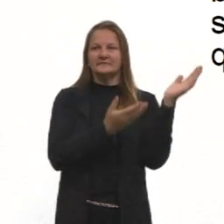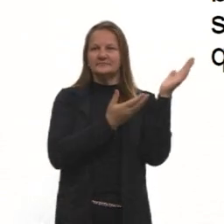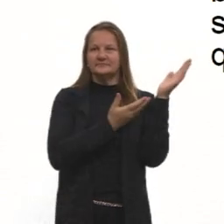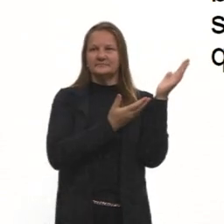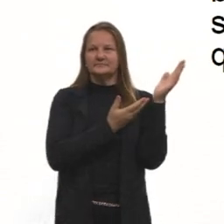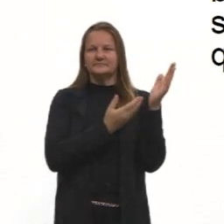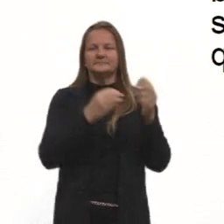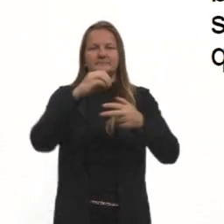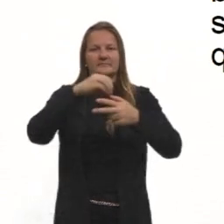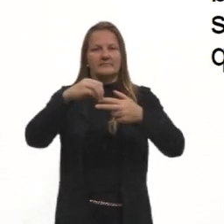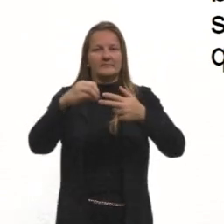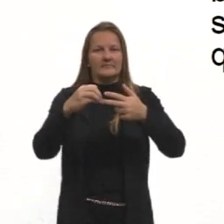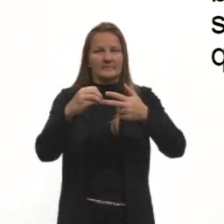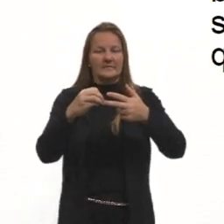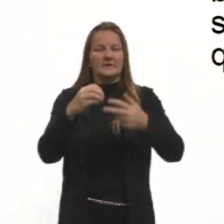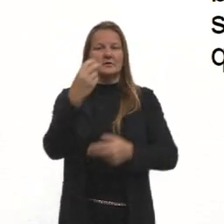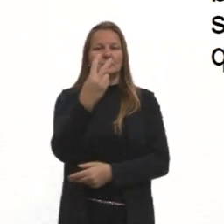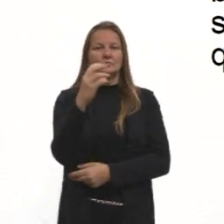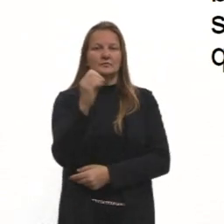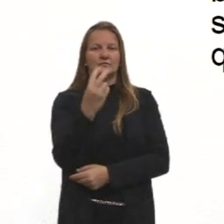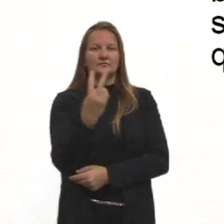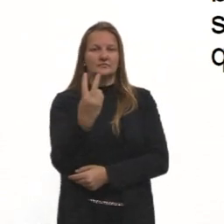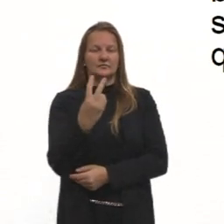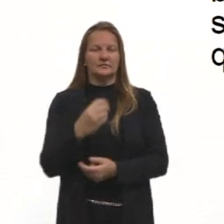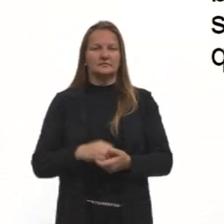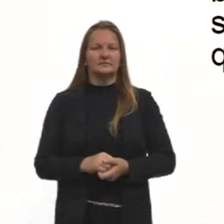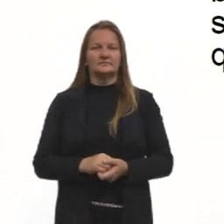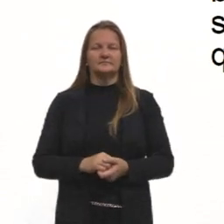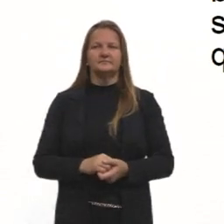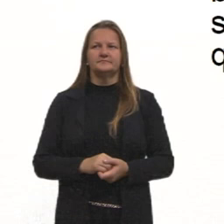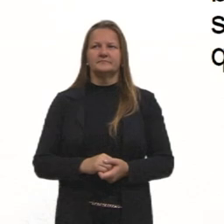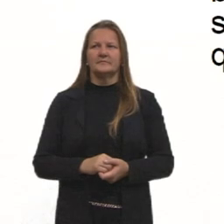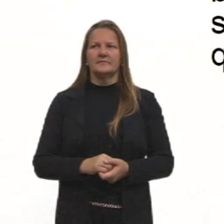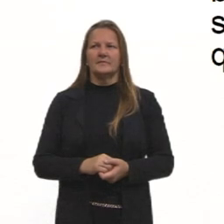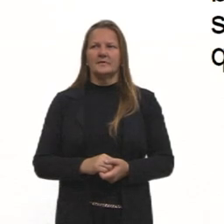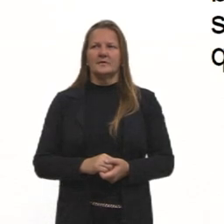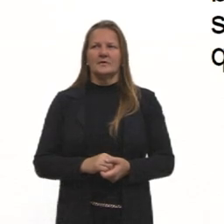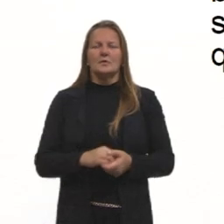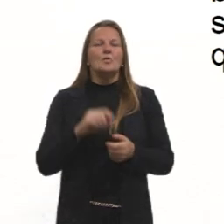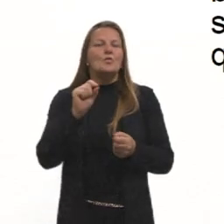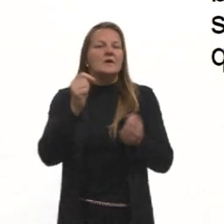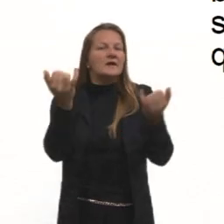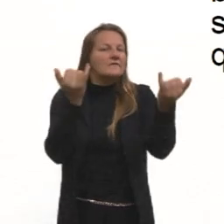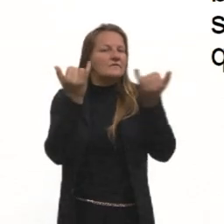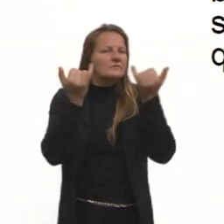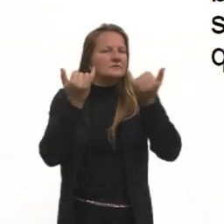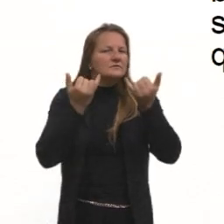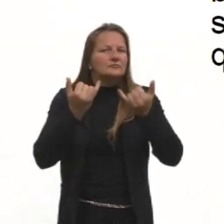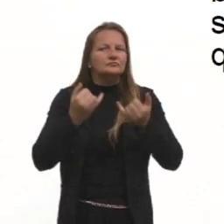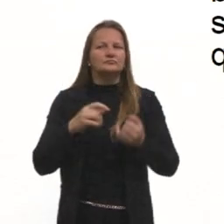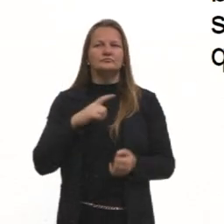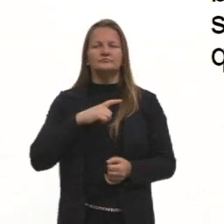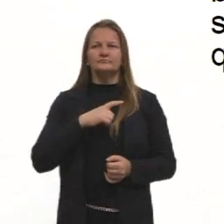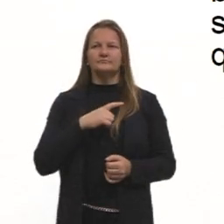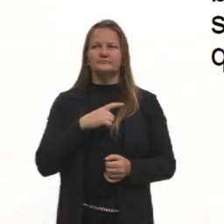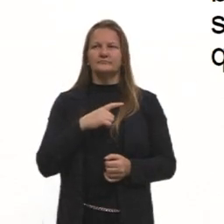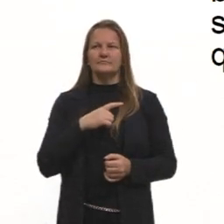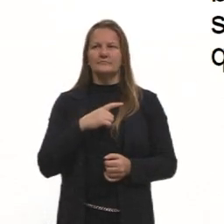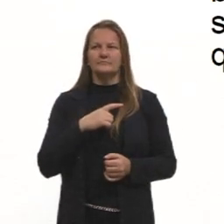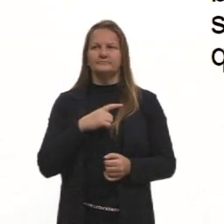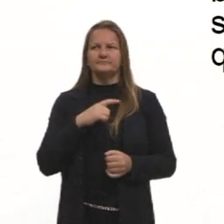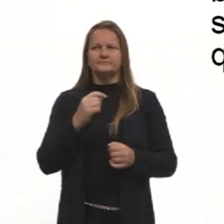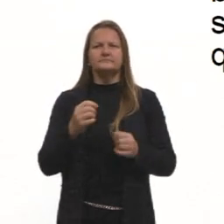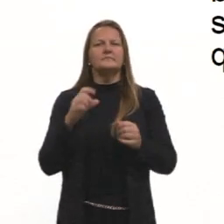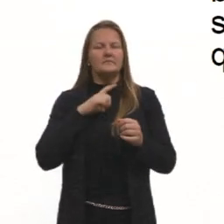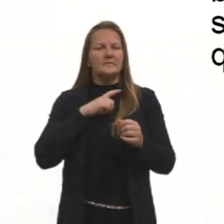Enem de 2022 da reaplicação da prova a nossa questão traz o seguinte um suporte será